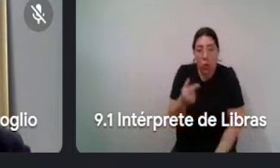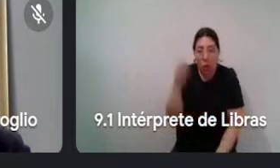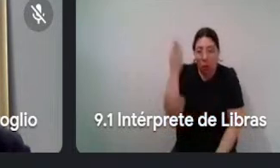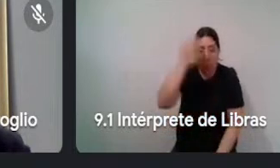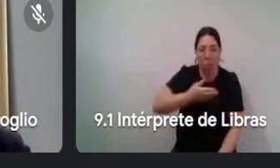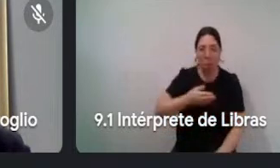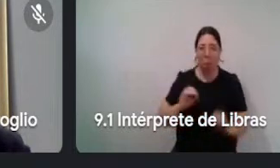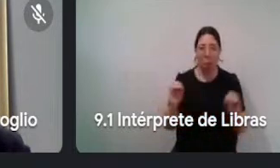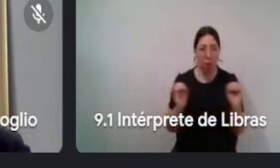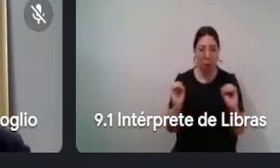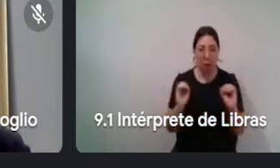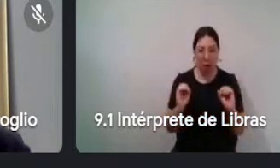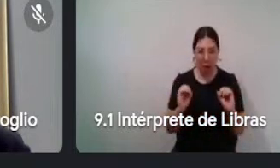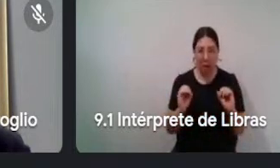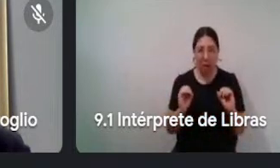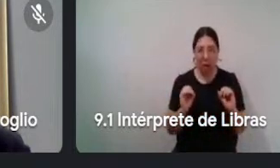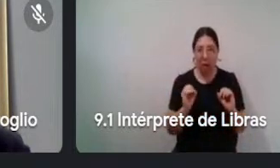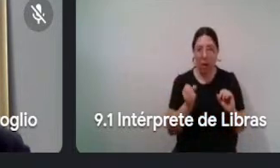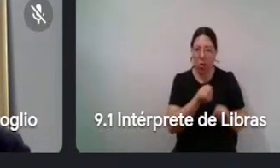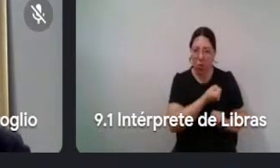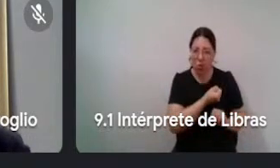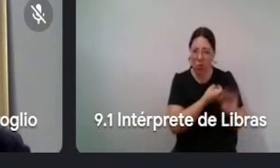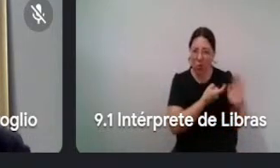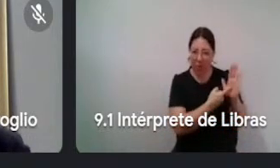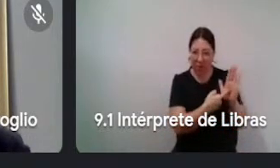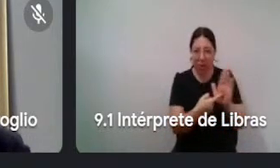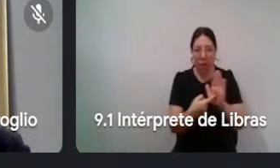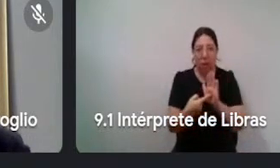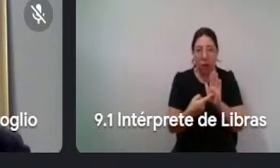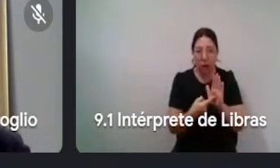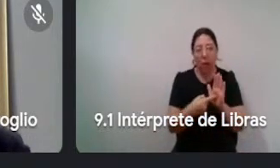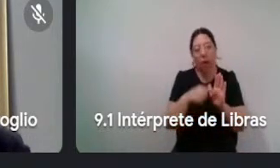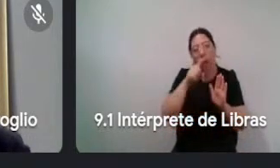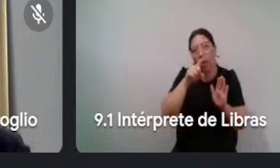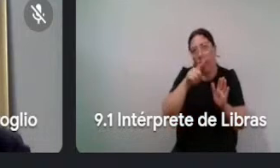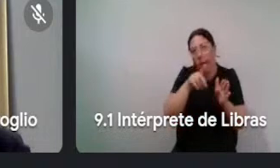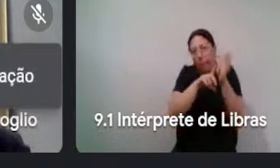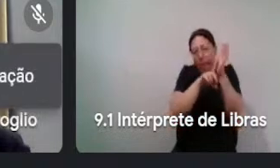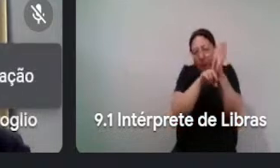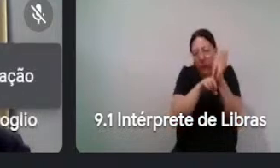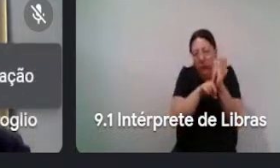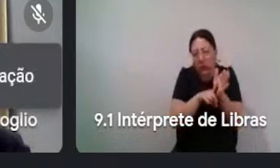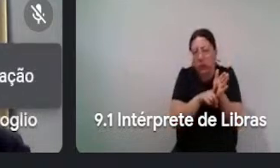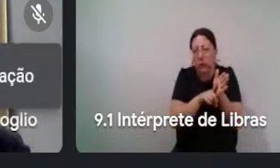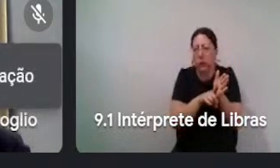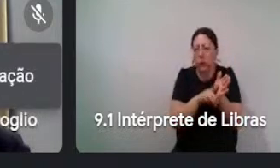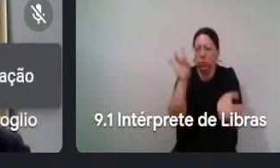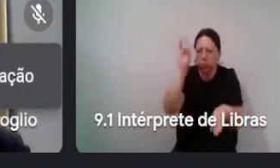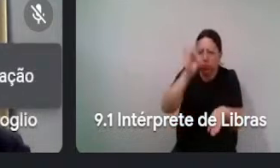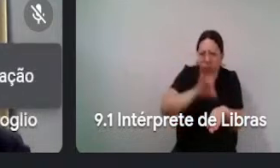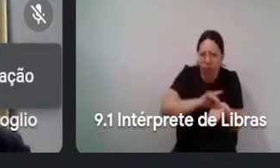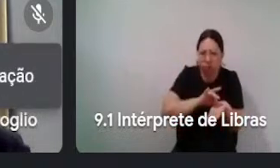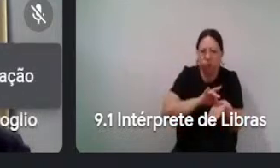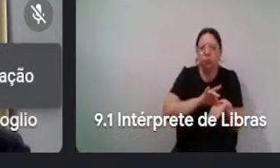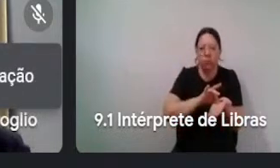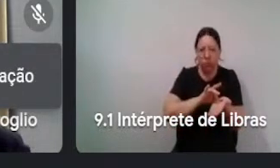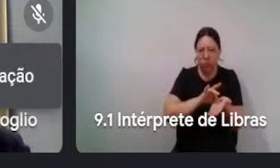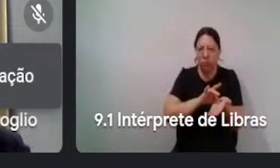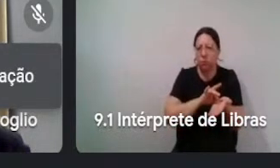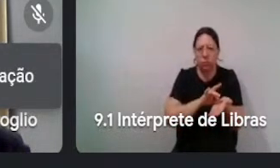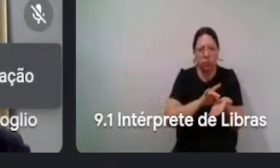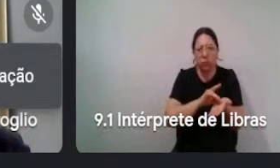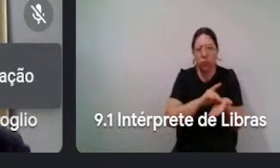recorrente se referem a uma pesquisa que tenha sido efetivamente realizada, não há